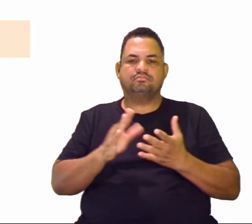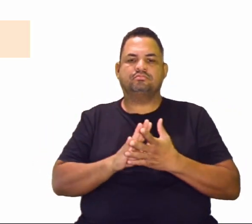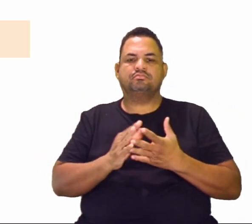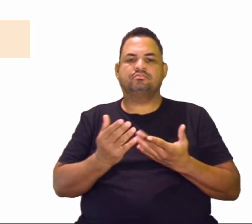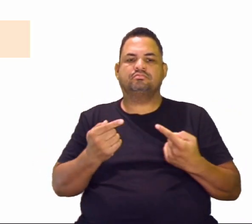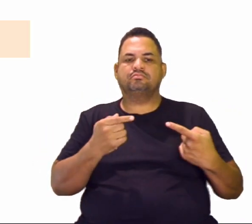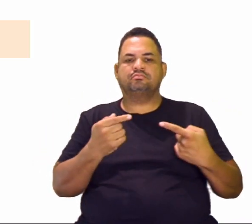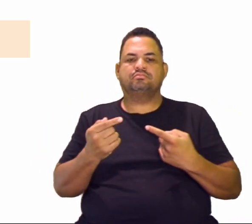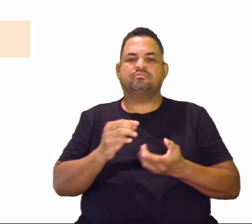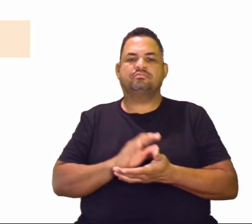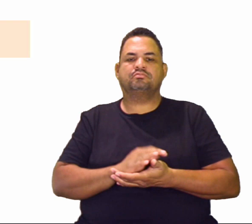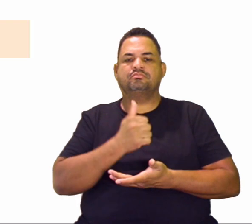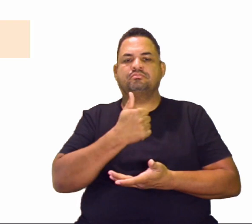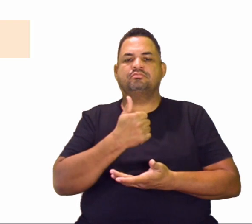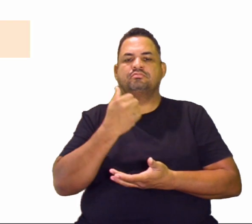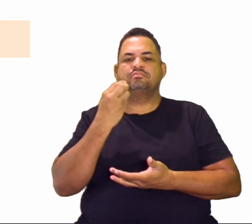corresponde a